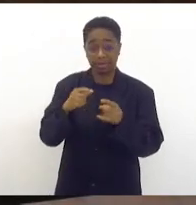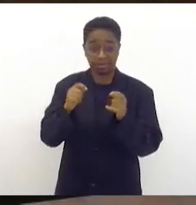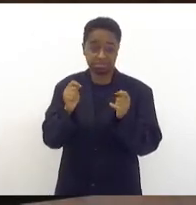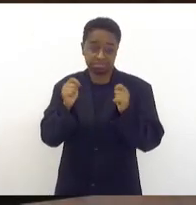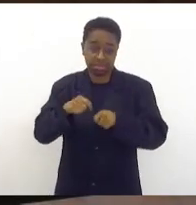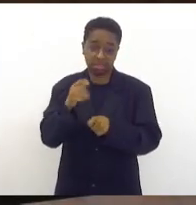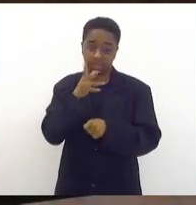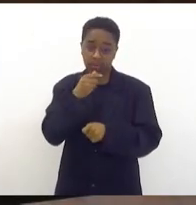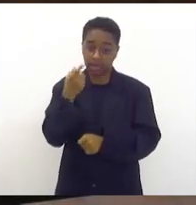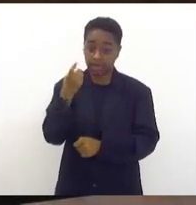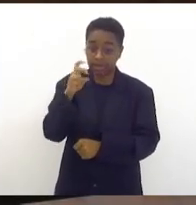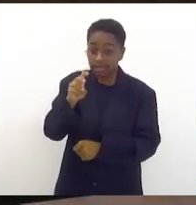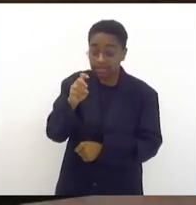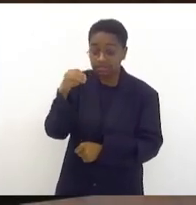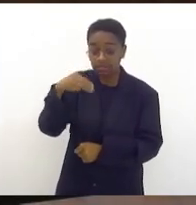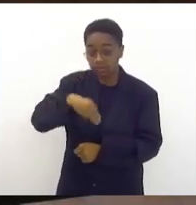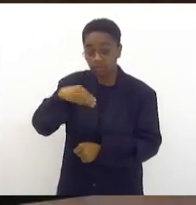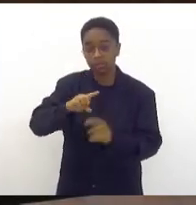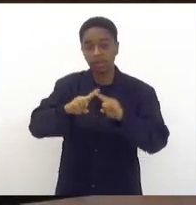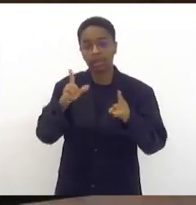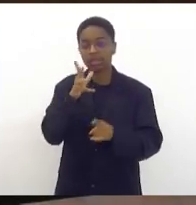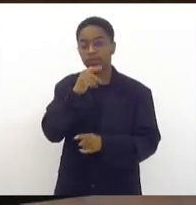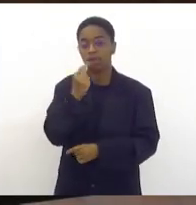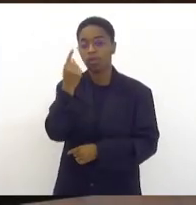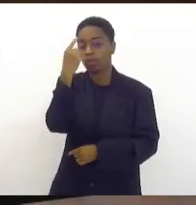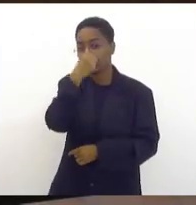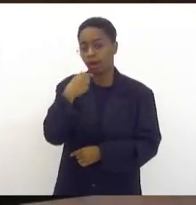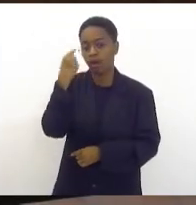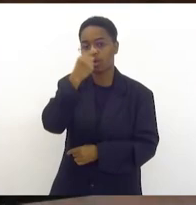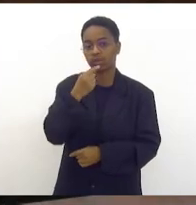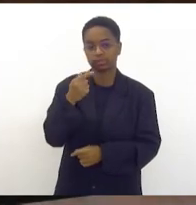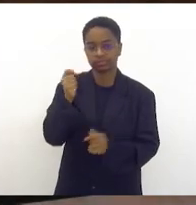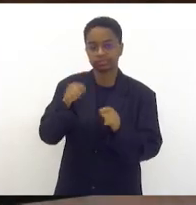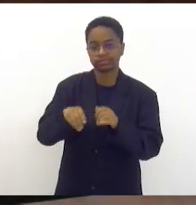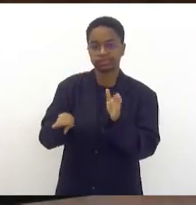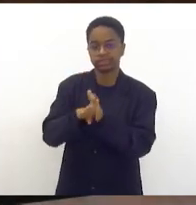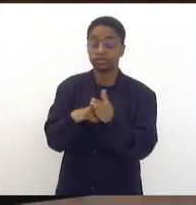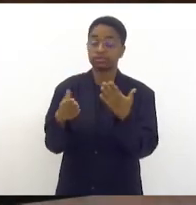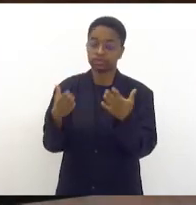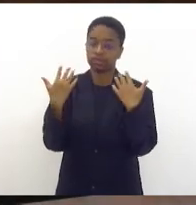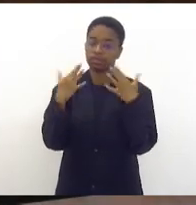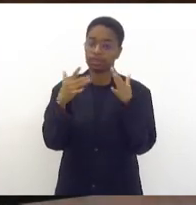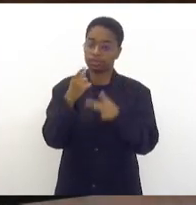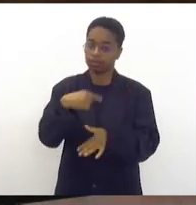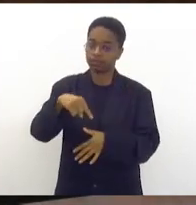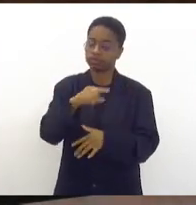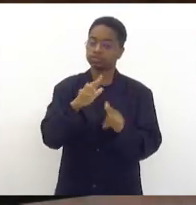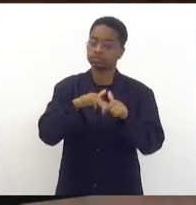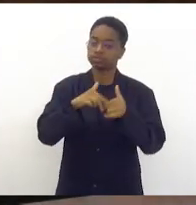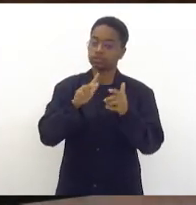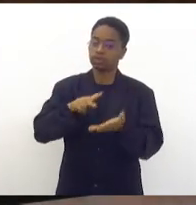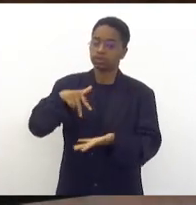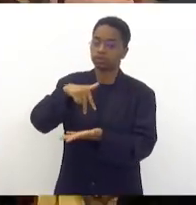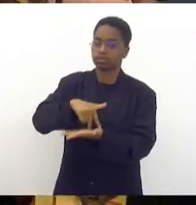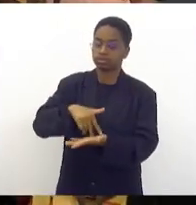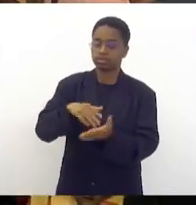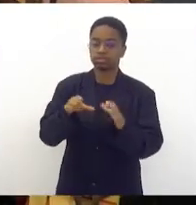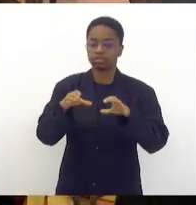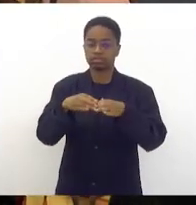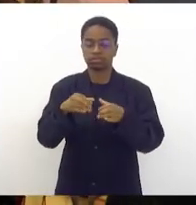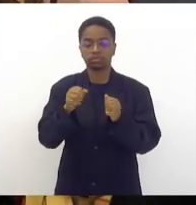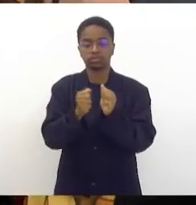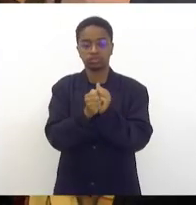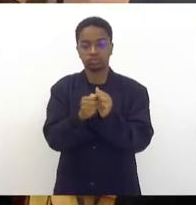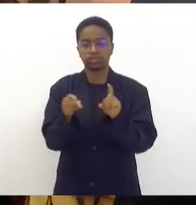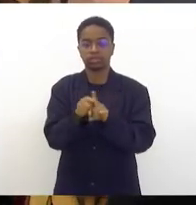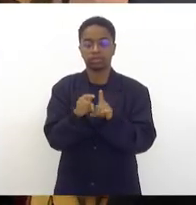minutos, uma hora para chegar no aeroporto. Algo inaceitável. E eu parabenizo Vossa Excelência pelo posicionamento na comissão, por abrir